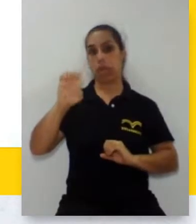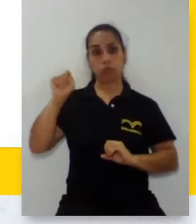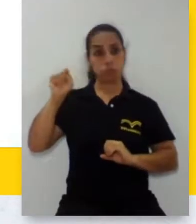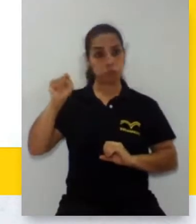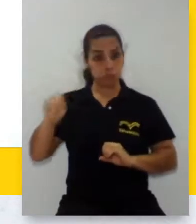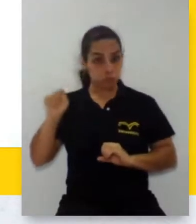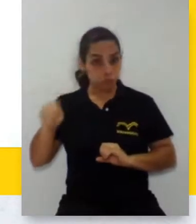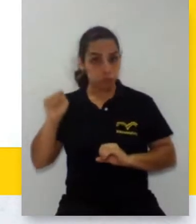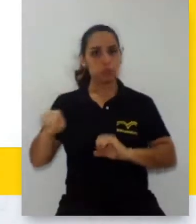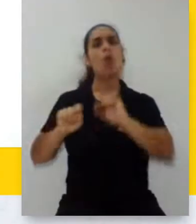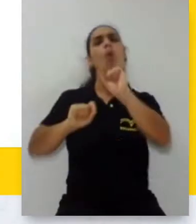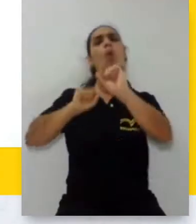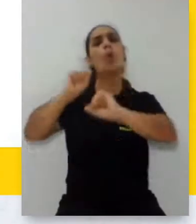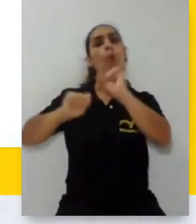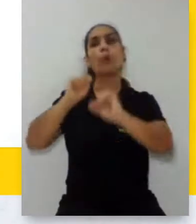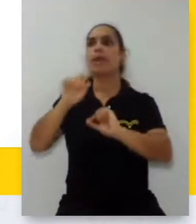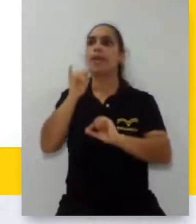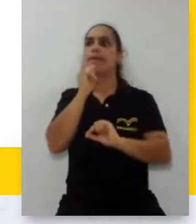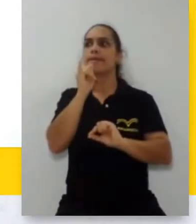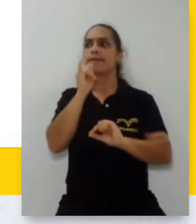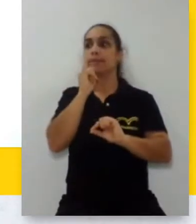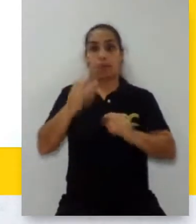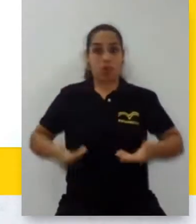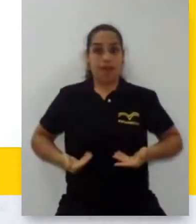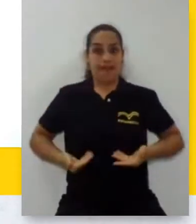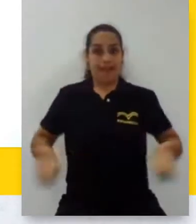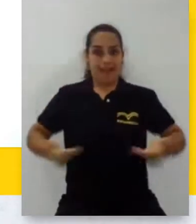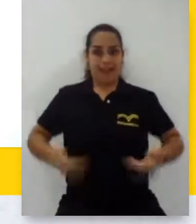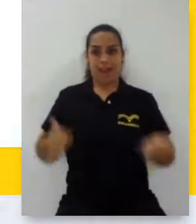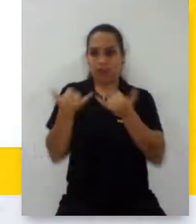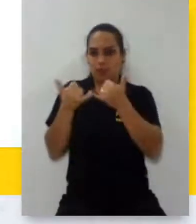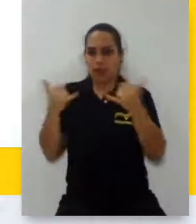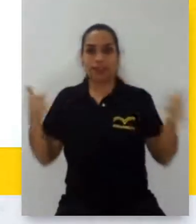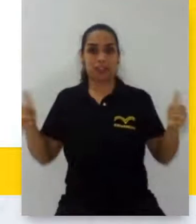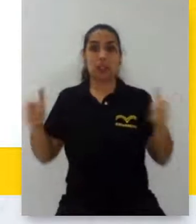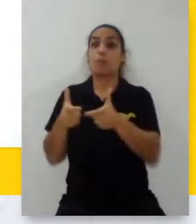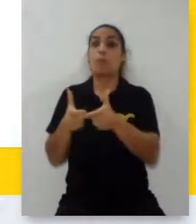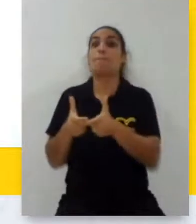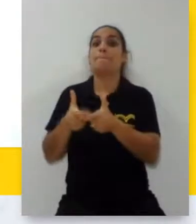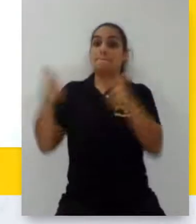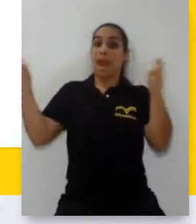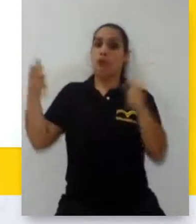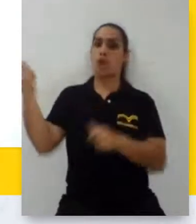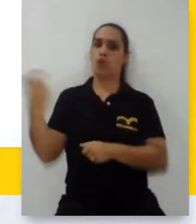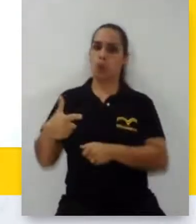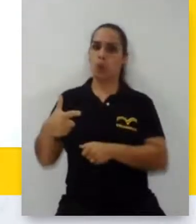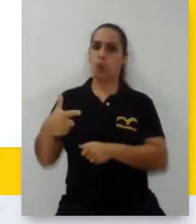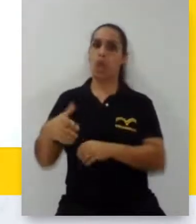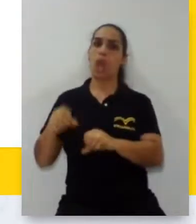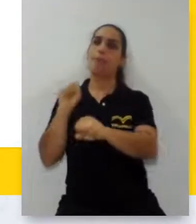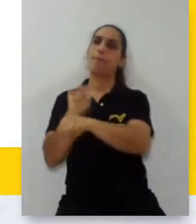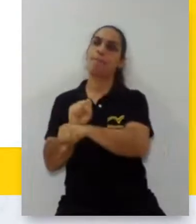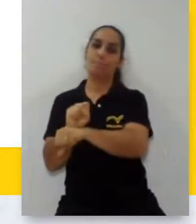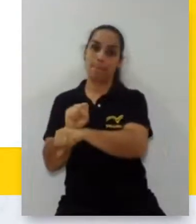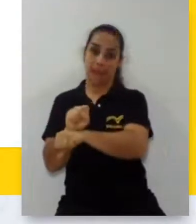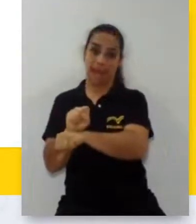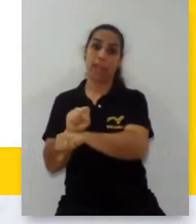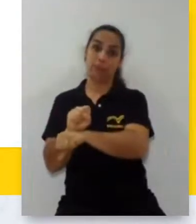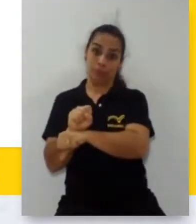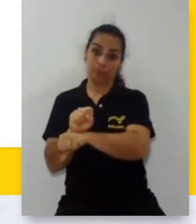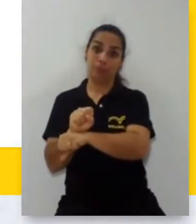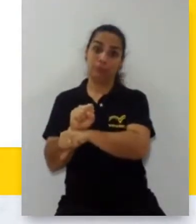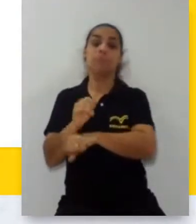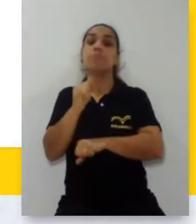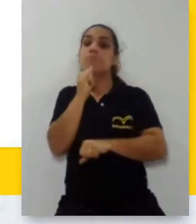de gasto energético maior do que o repouso. E, cientificamente, tem que ser 3 vezes maior que o repouso, certo? Então,